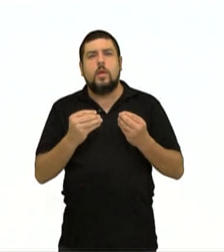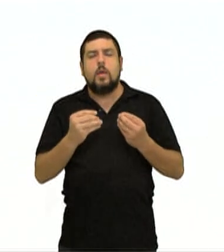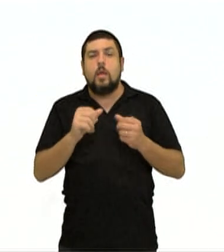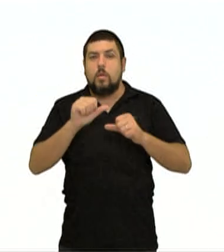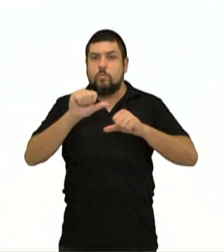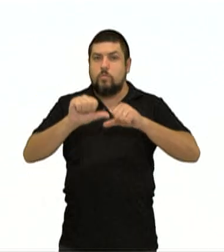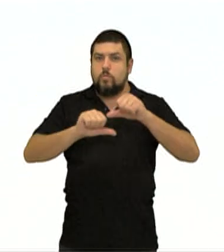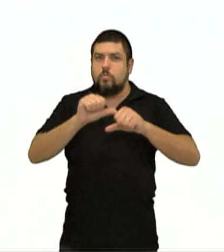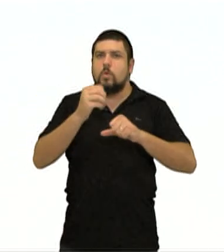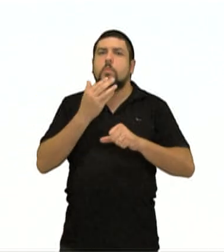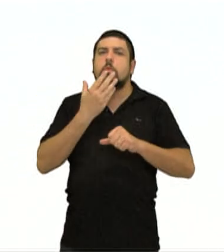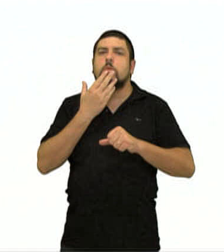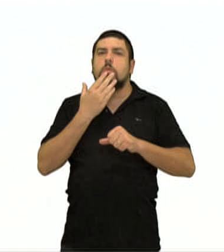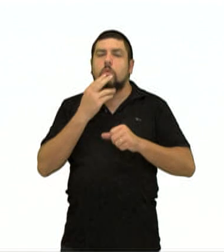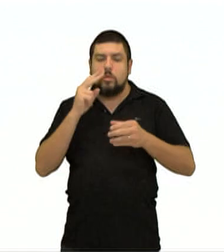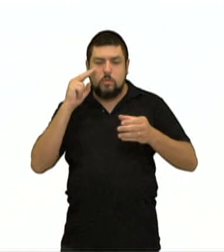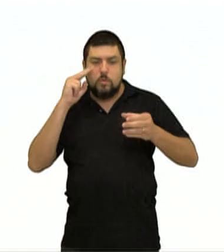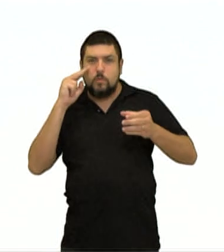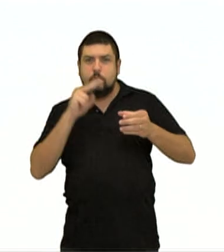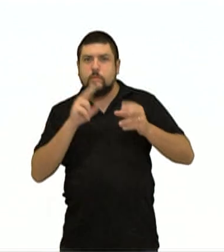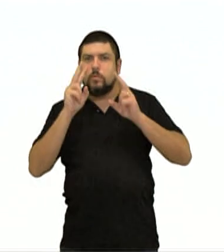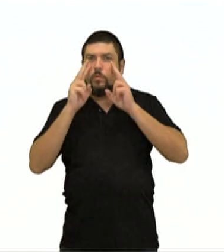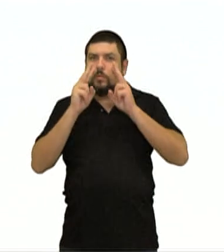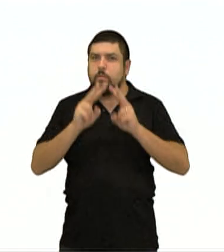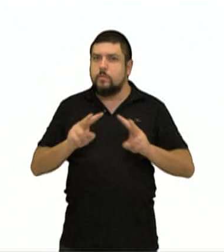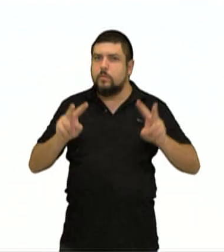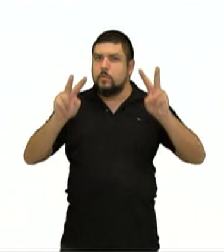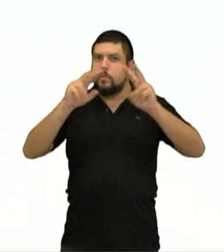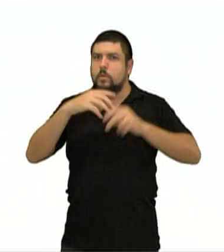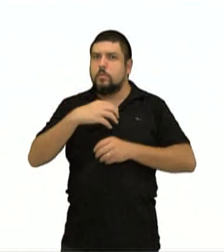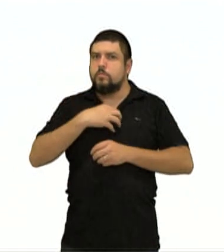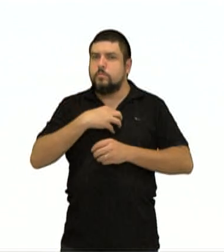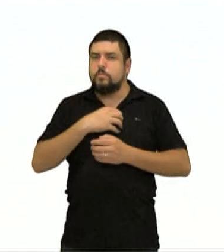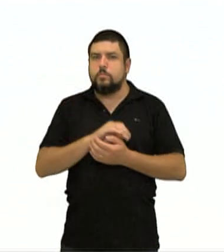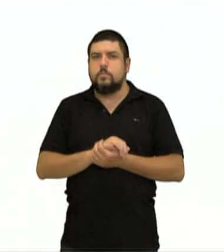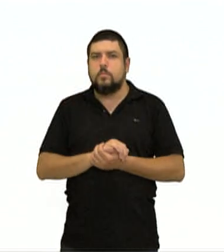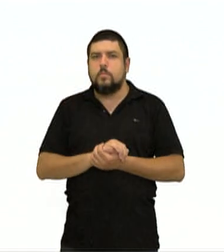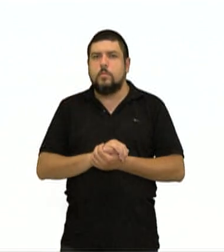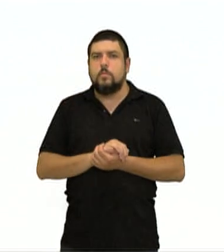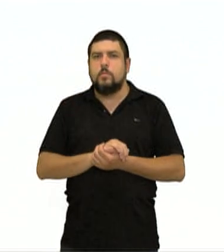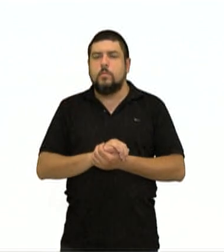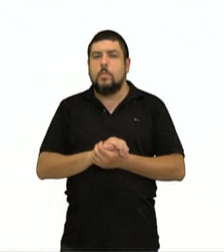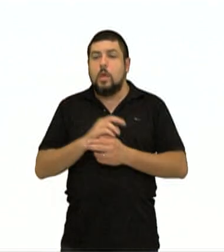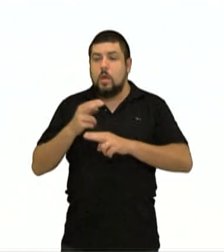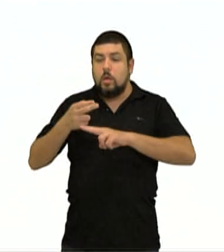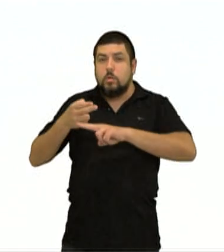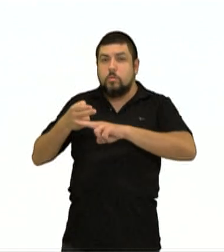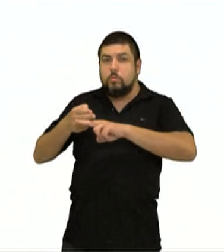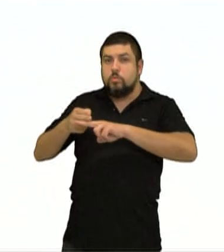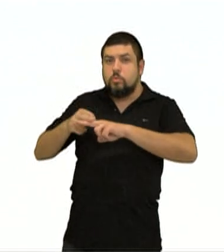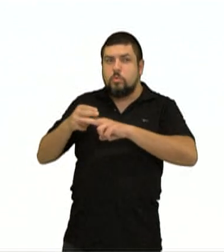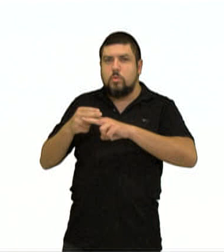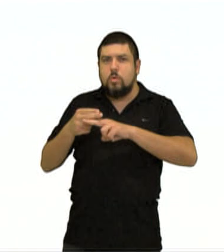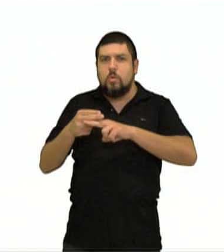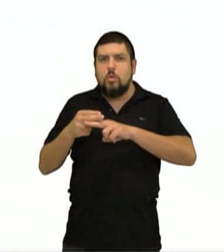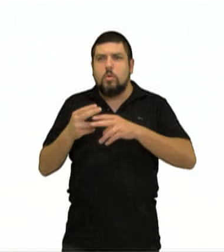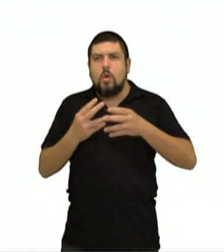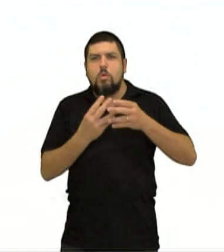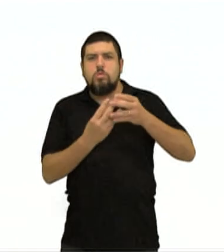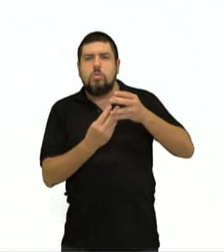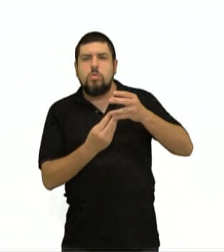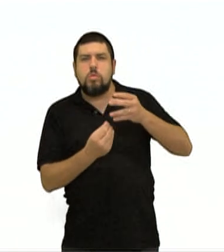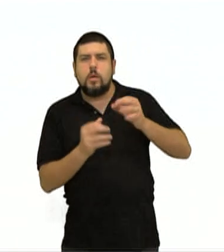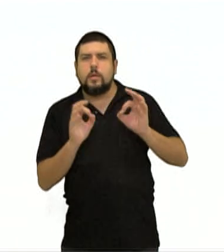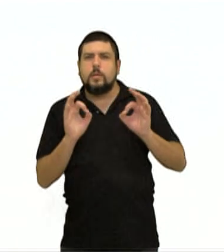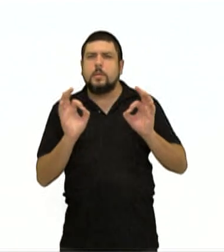ficou com um aspecto visual. Lembrando que nós temos achocolatado não dissolvido. Reparem aqui no fundo